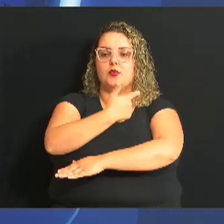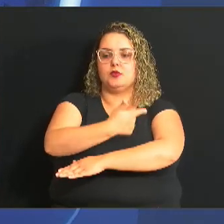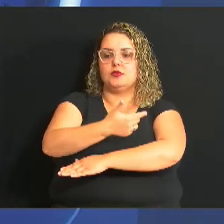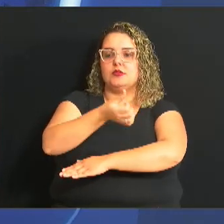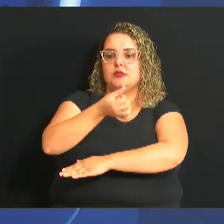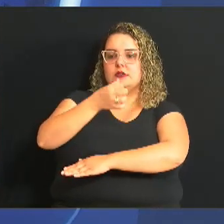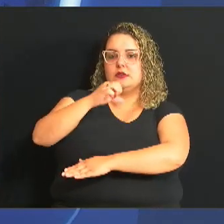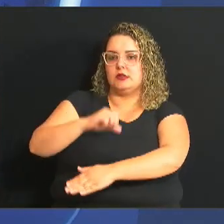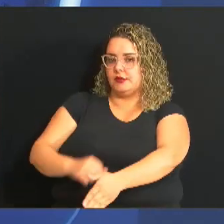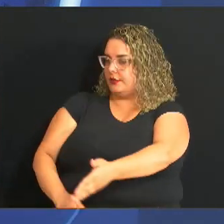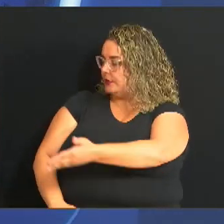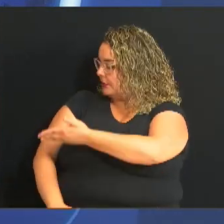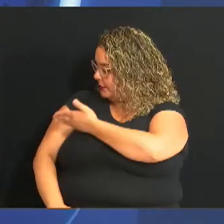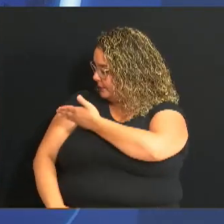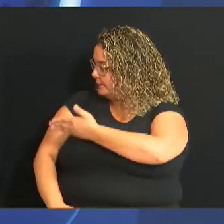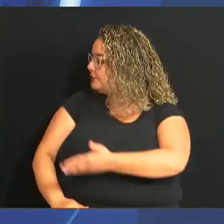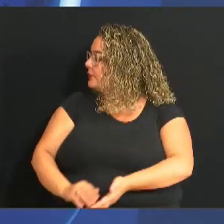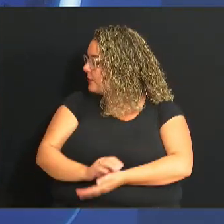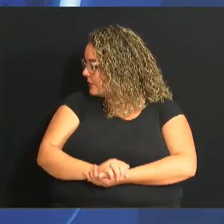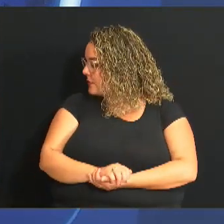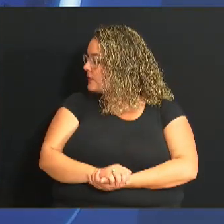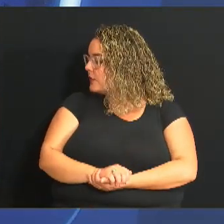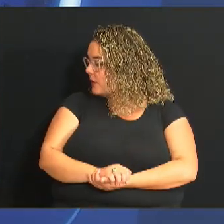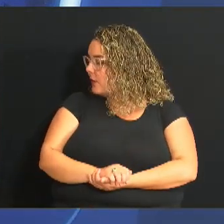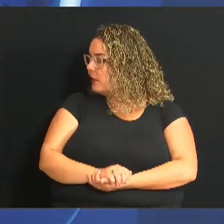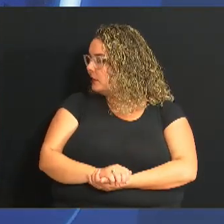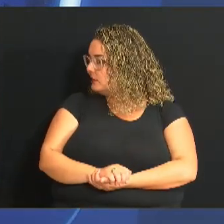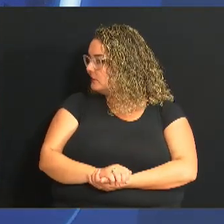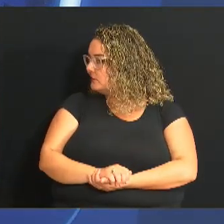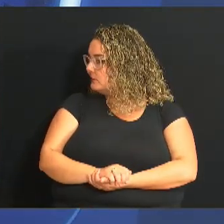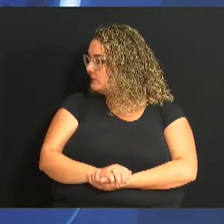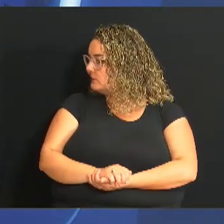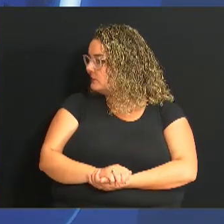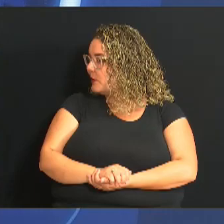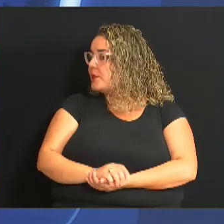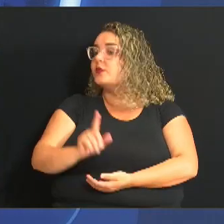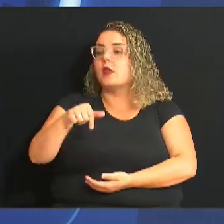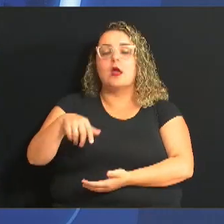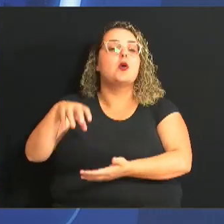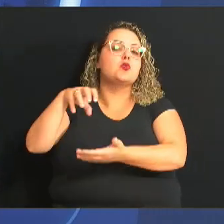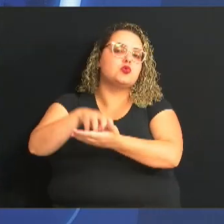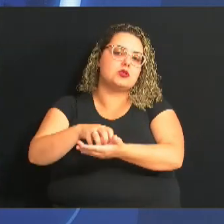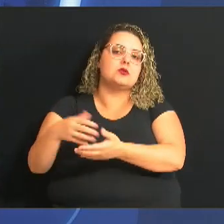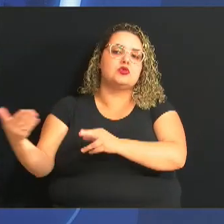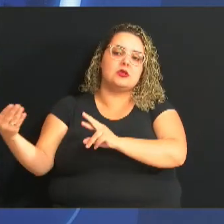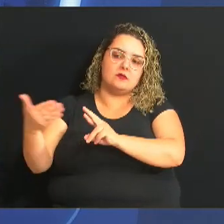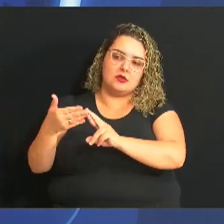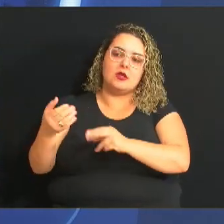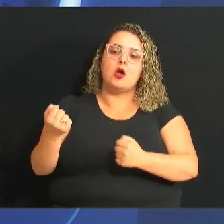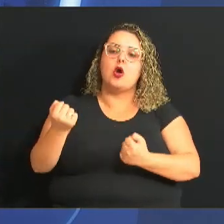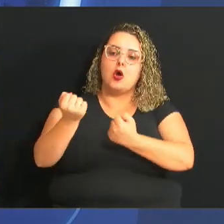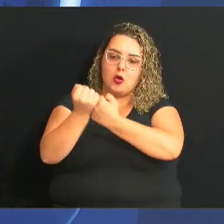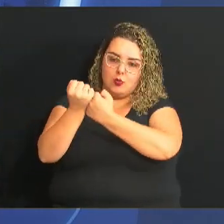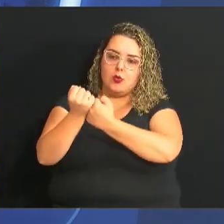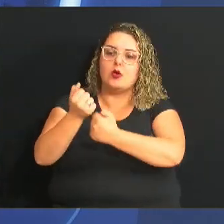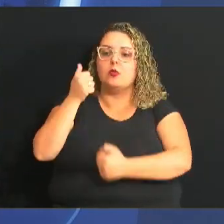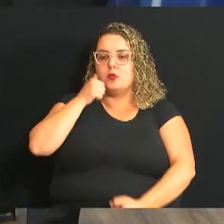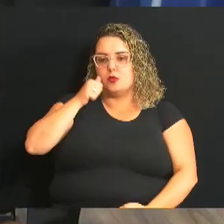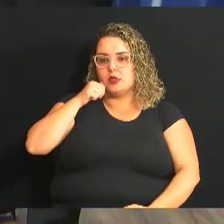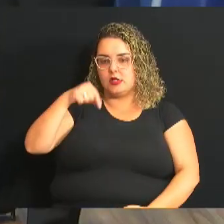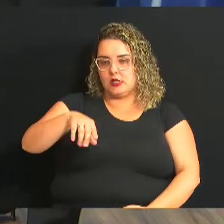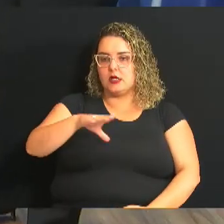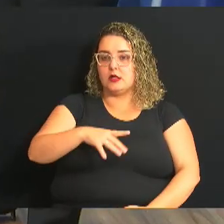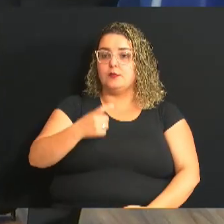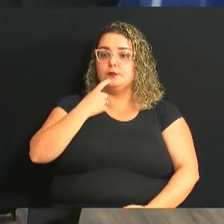1269, lá no 6º andar, é onde fica o CEAMO, o Centro de Referência e Apoio à Mulher aqui em Campinas. E